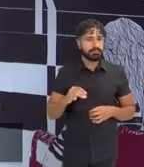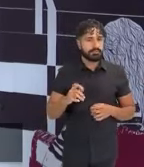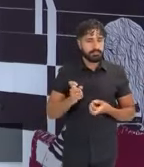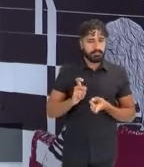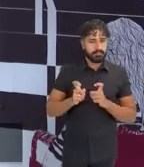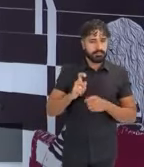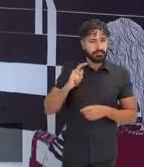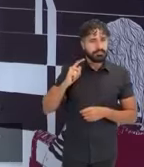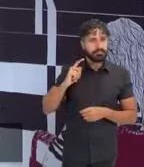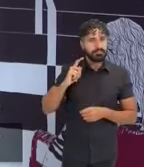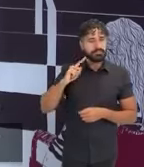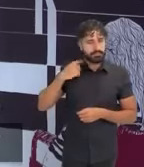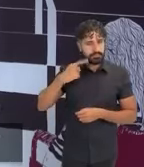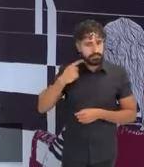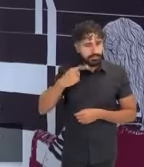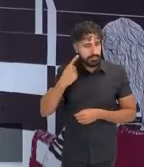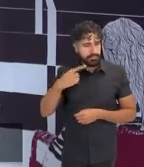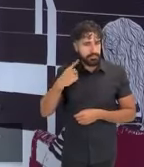advocacia,